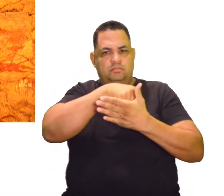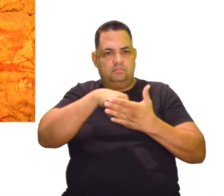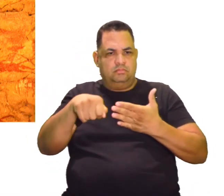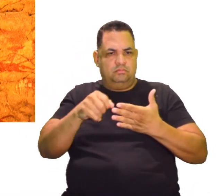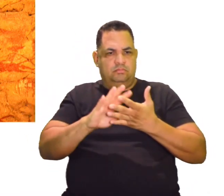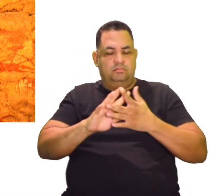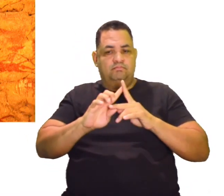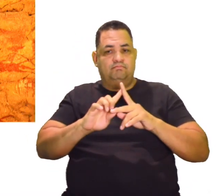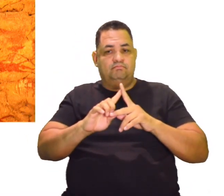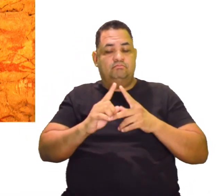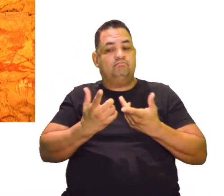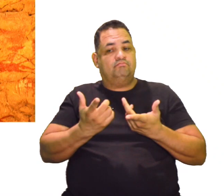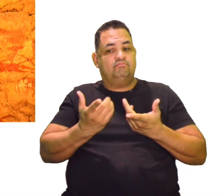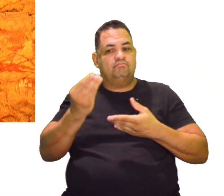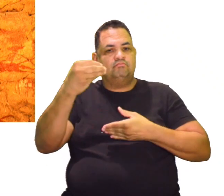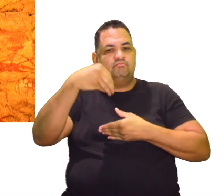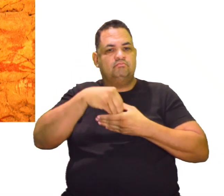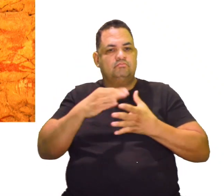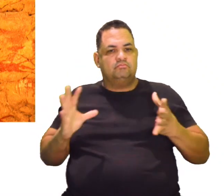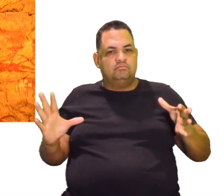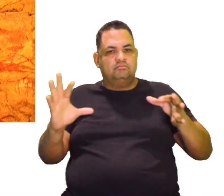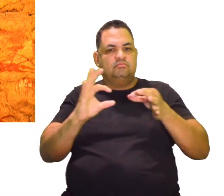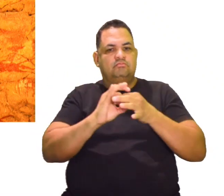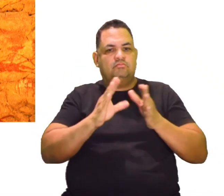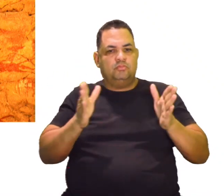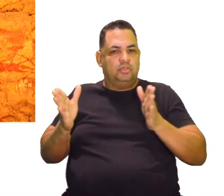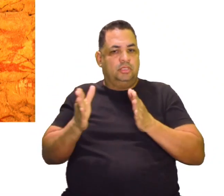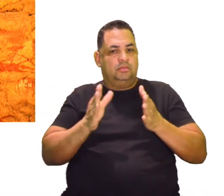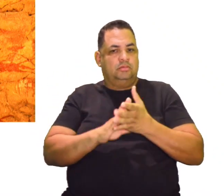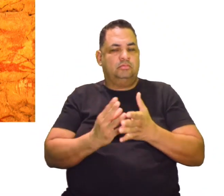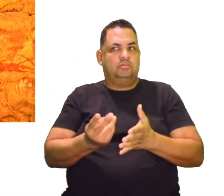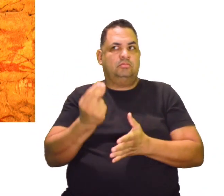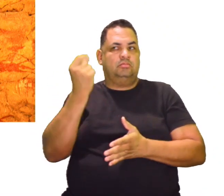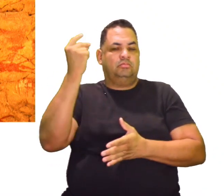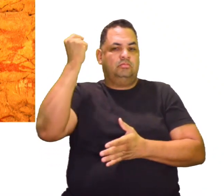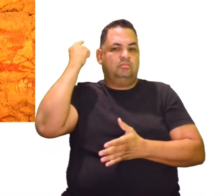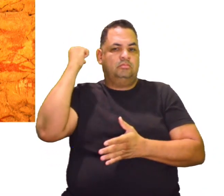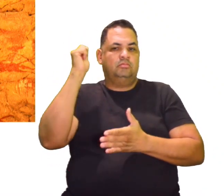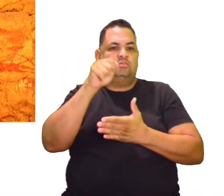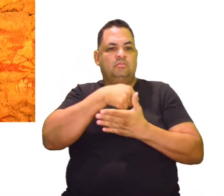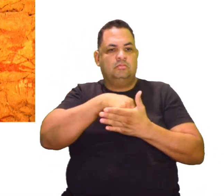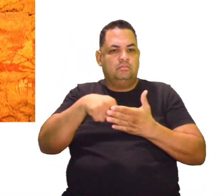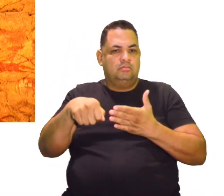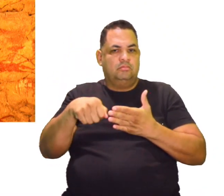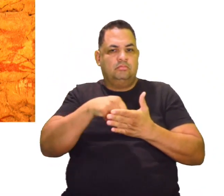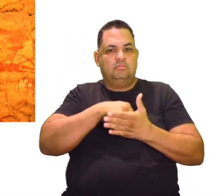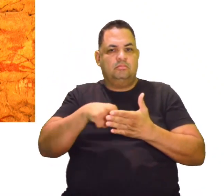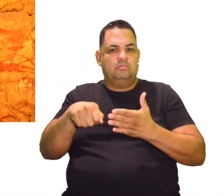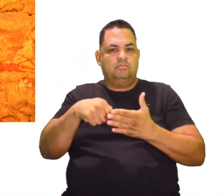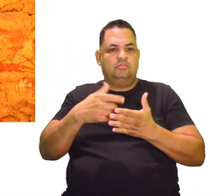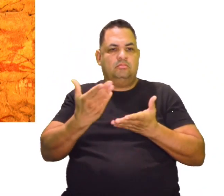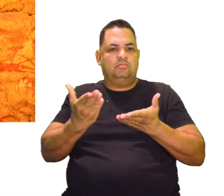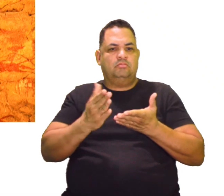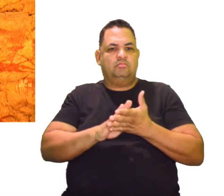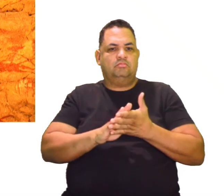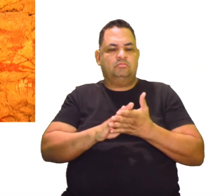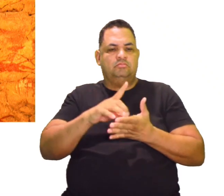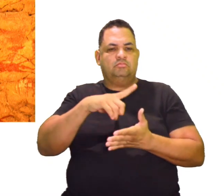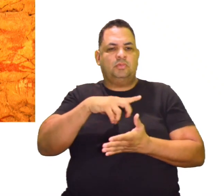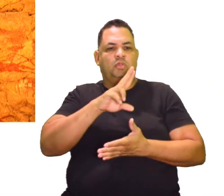Nessa perspectiva, o período anterior à escrita, anterior à criação da escrita, é